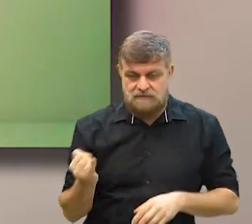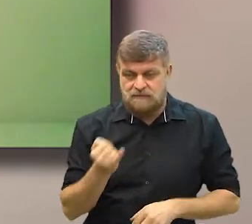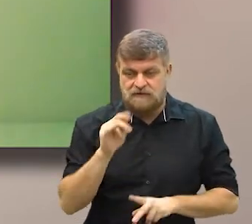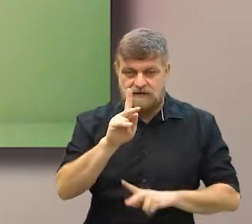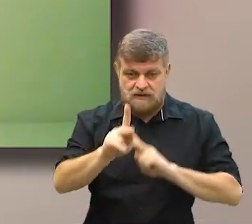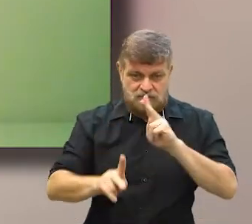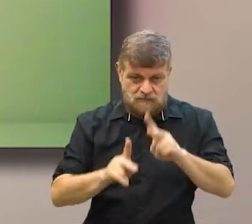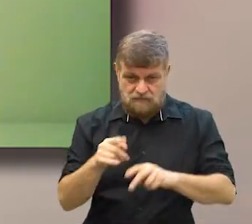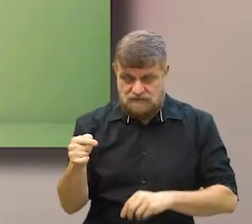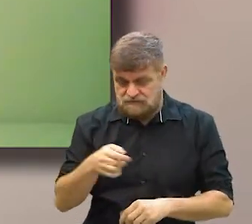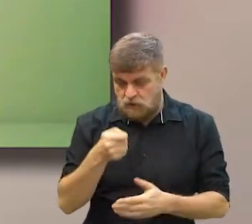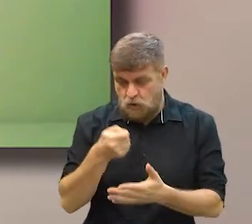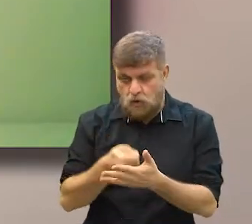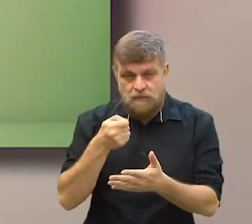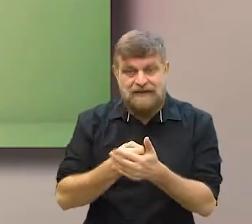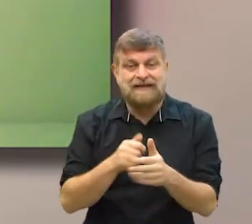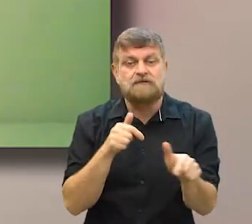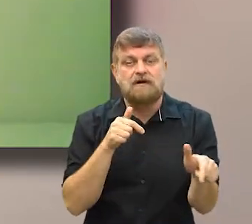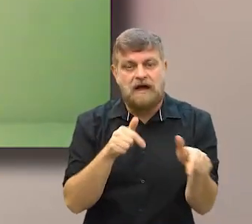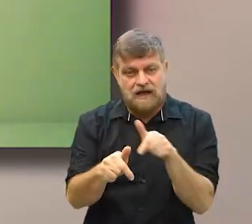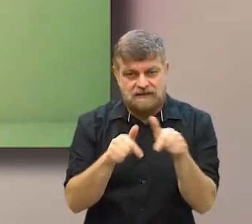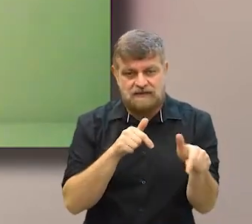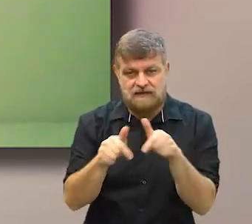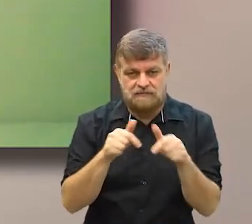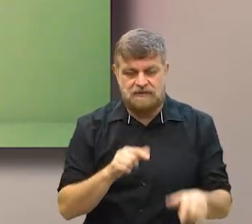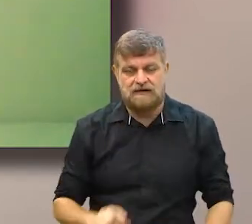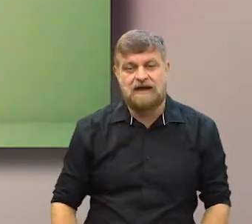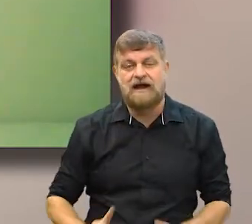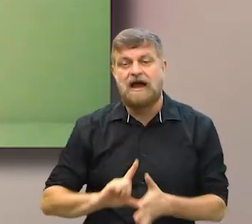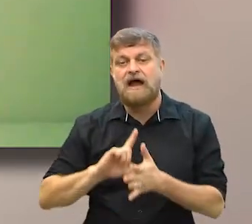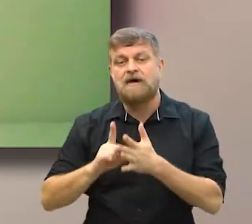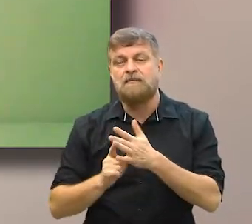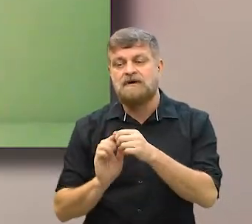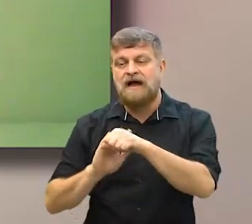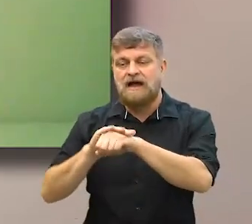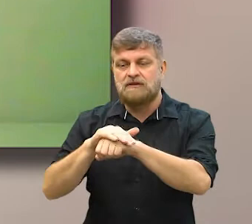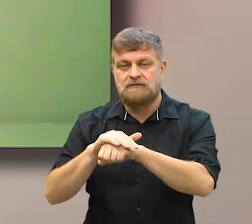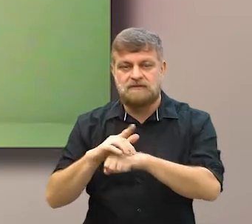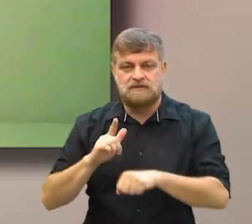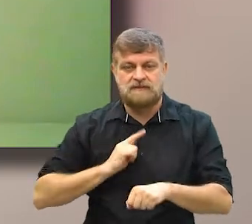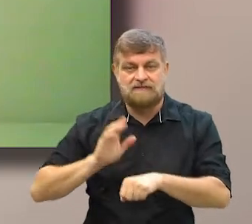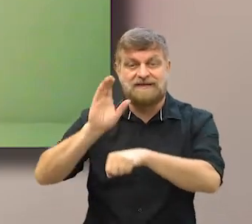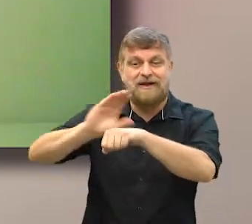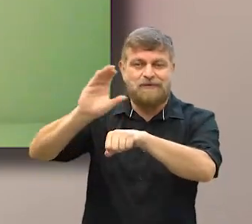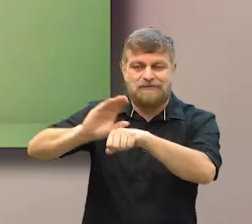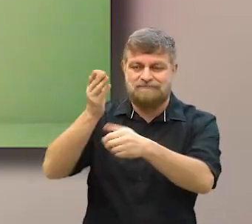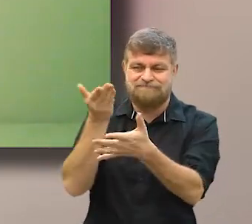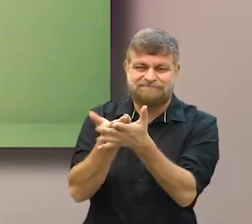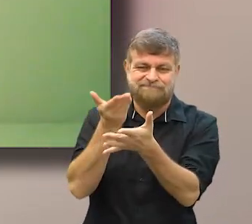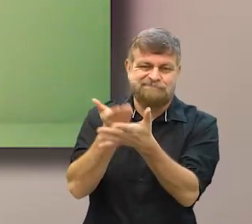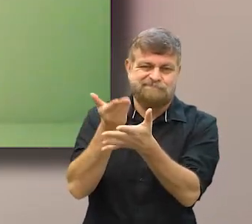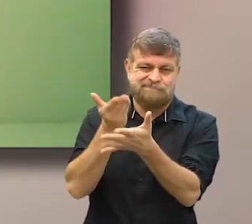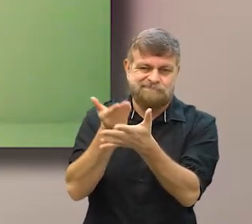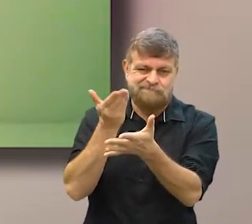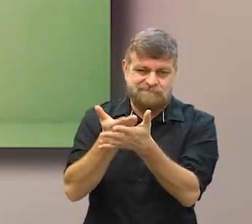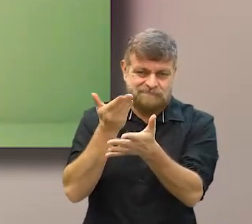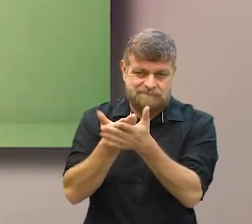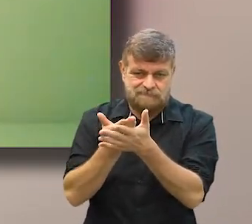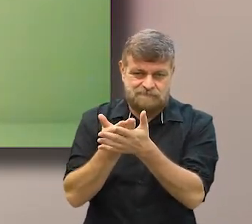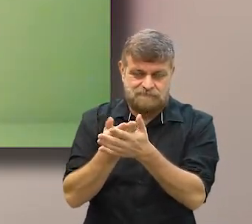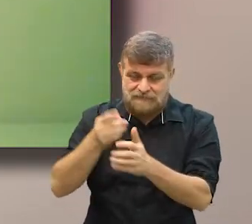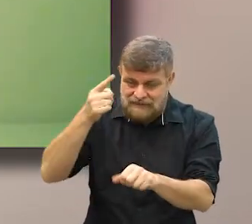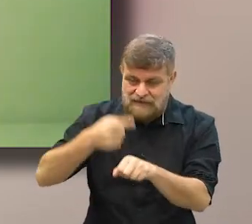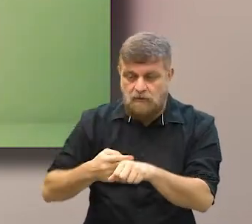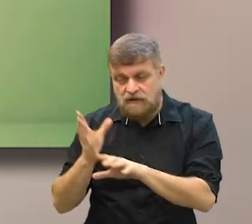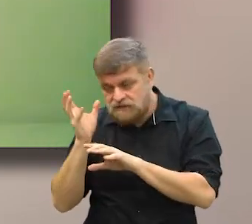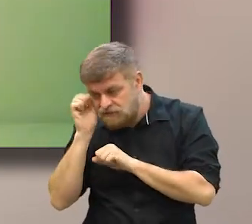importante da população é obrigada a trabalhar durante o dia e, à noite, em vez de dormir, tem que fazer um curso para poder melhorar a sua